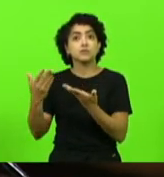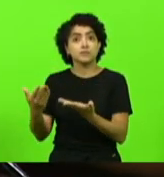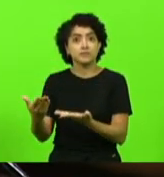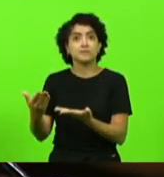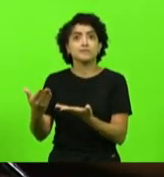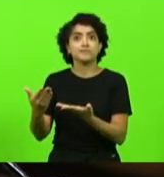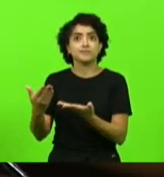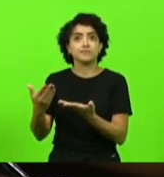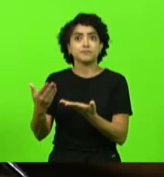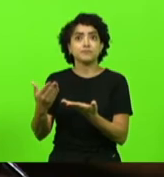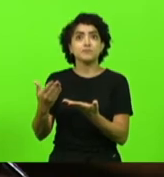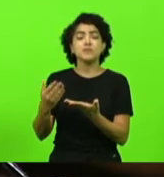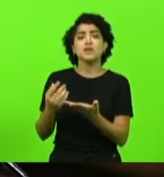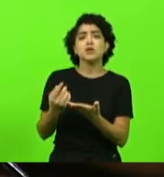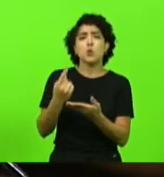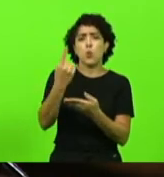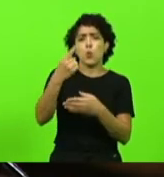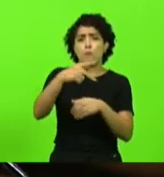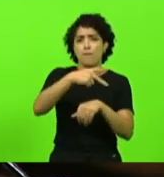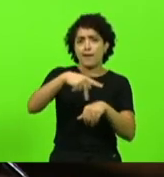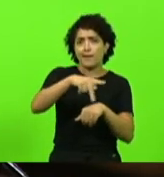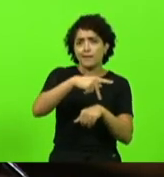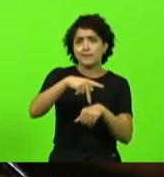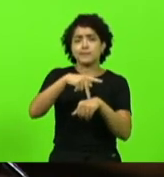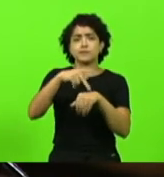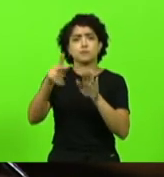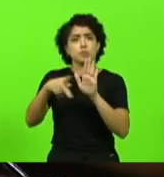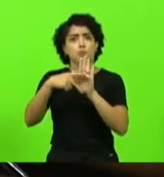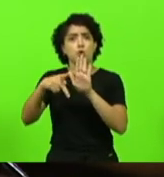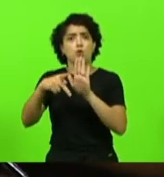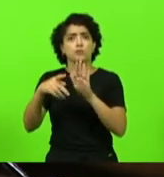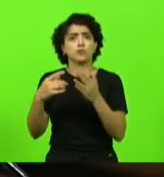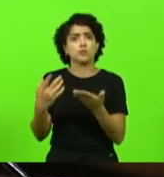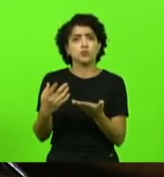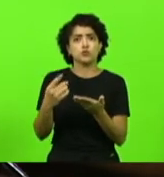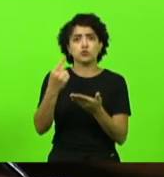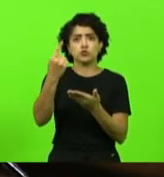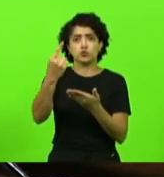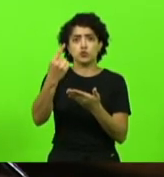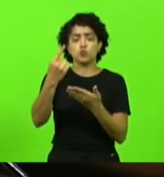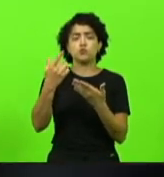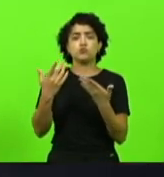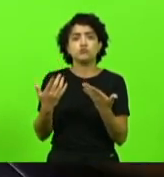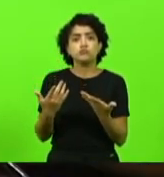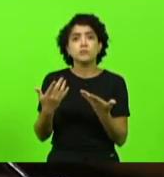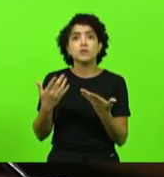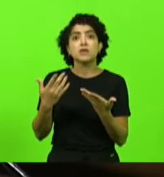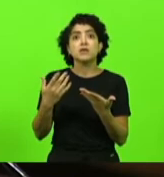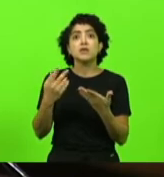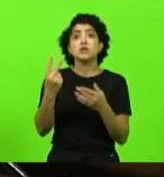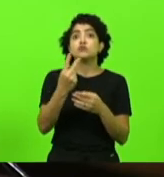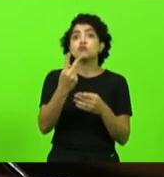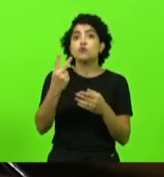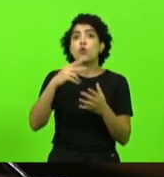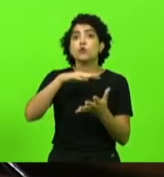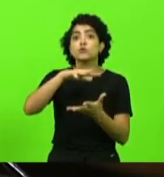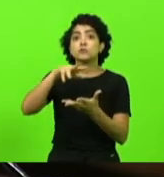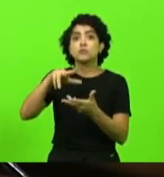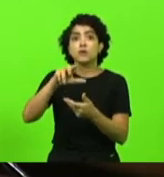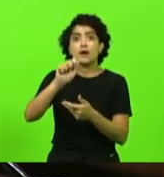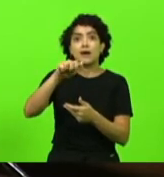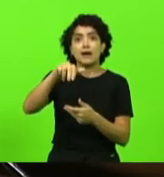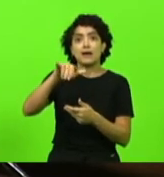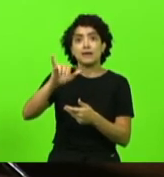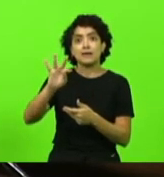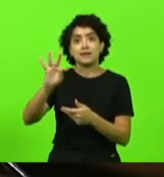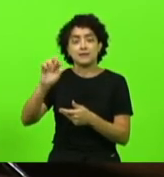não foi apenas de um país, não foi apenas de um continente, foi a heroína de dois mundos, Anita Garibaldi,